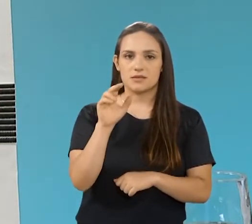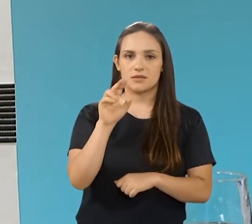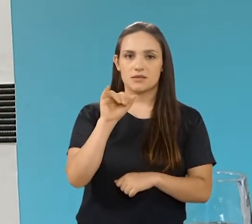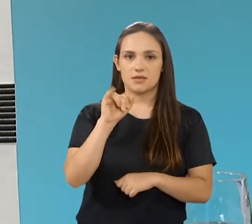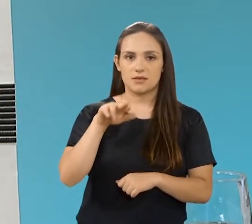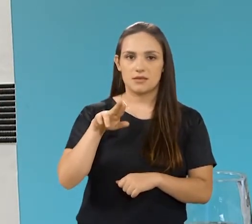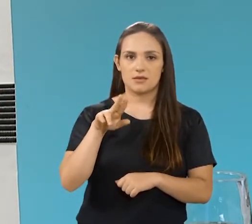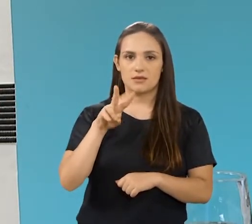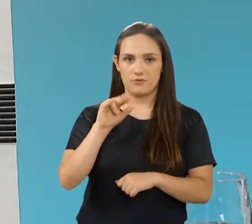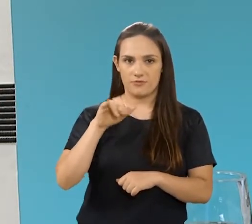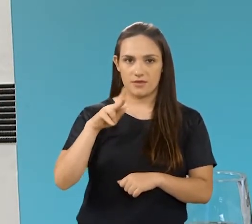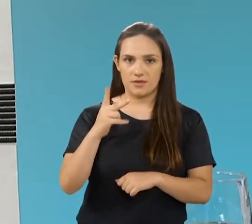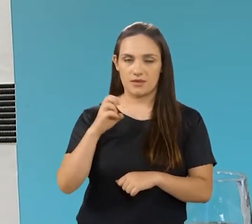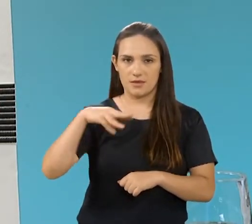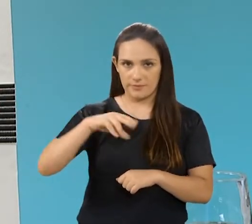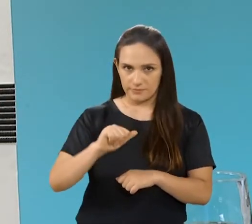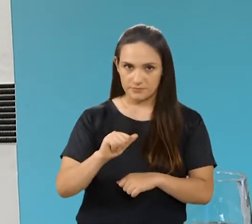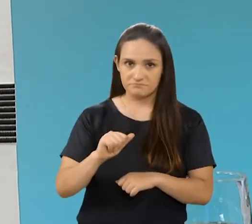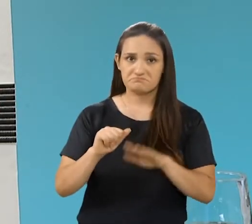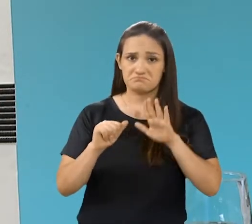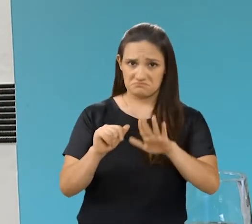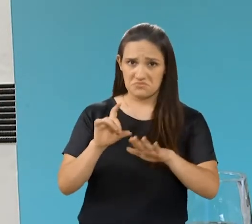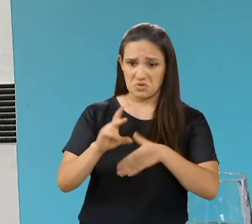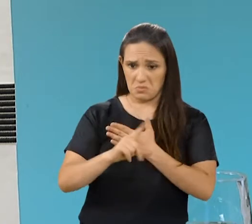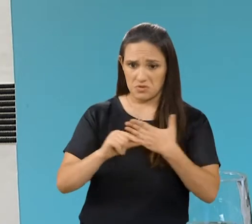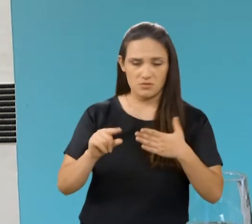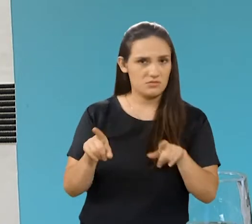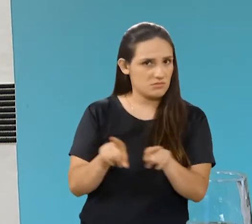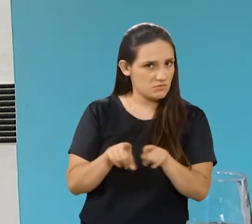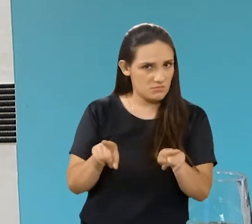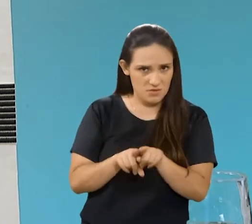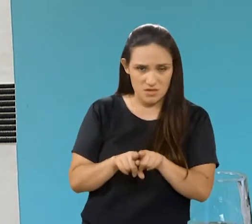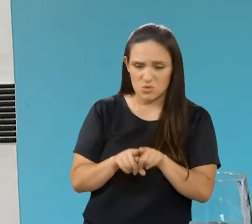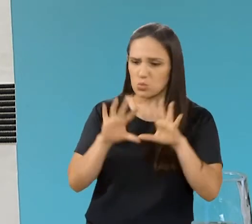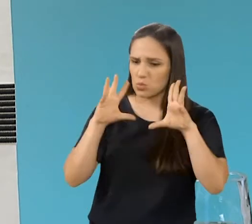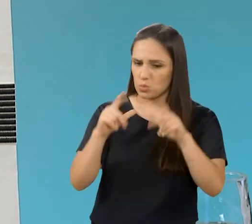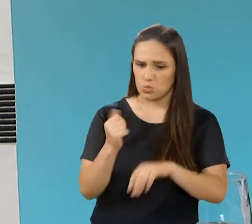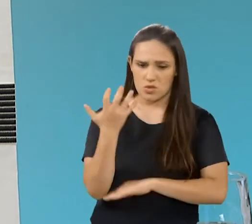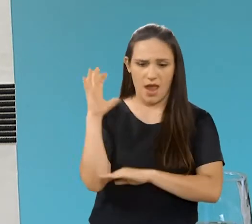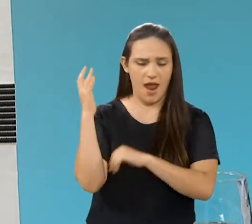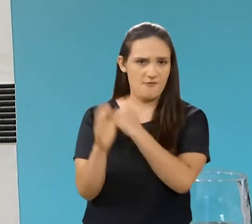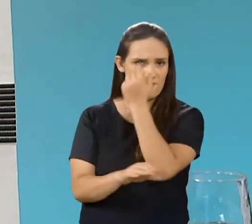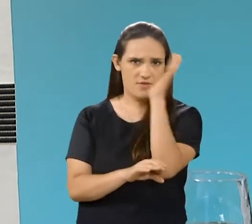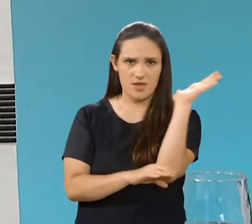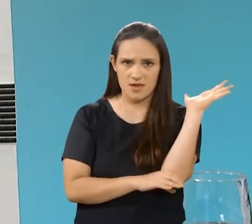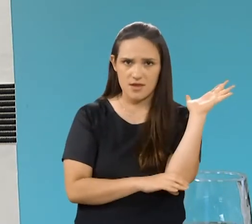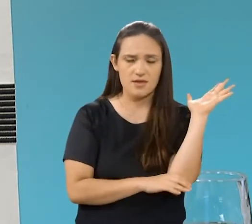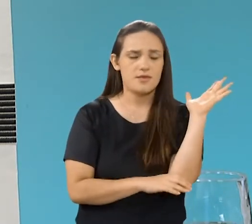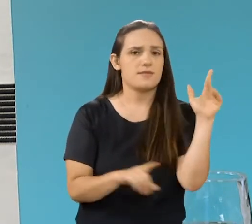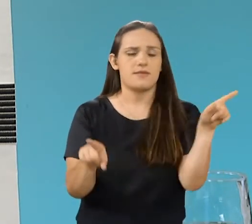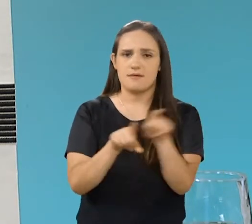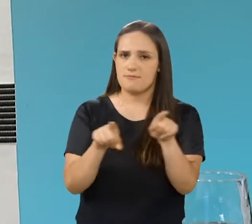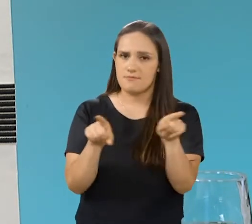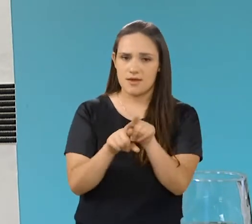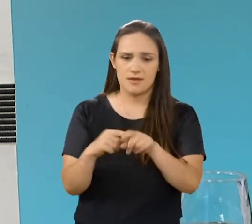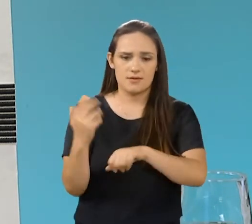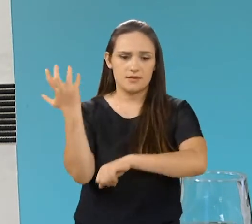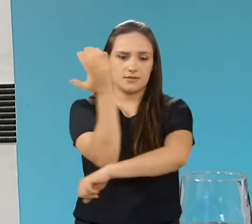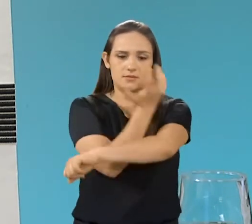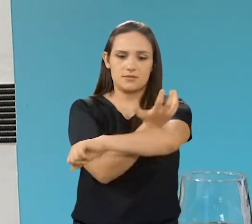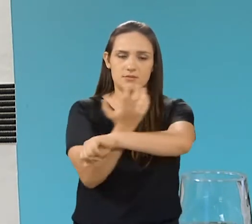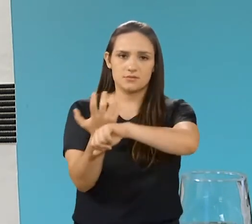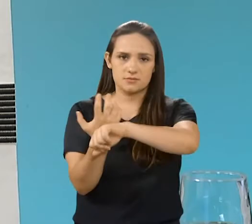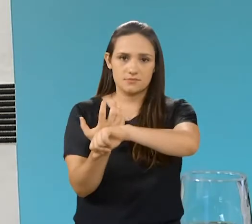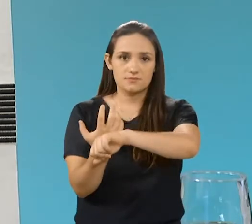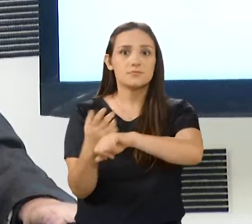e não só no bioma Pantanal, mas também no Cerrado e na Mata Atlântica. Da mesma forma, nós temos hoje fogo em Minas, fogos